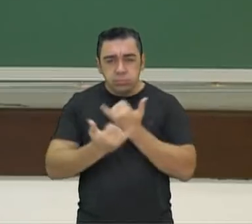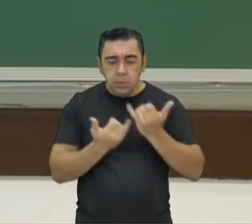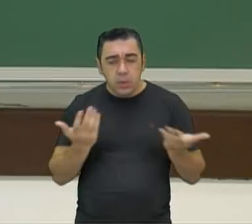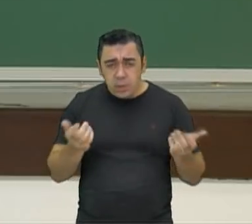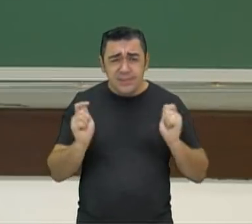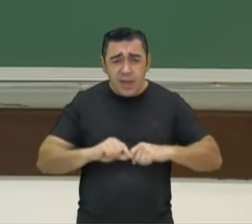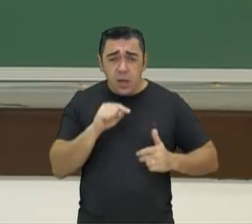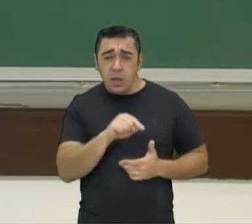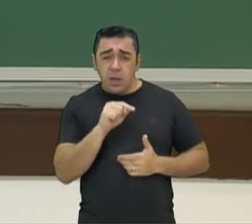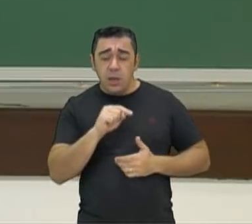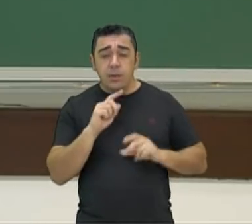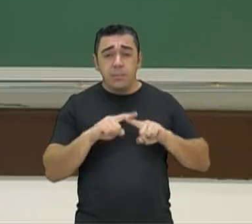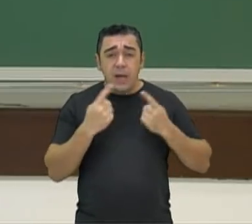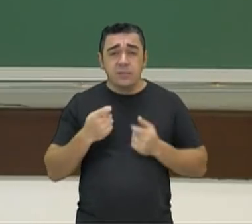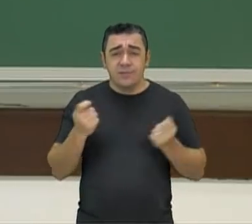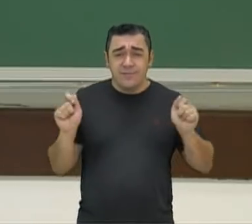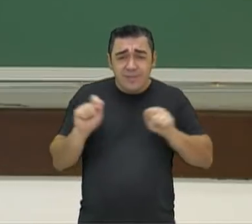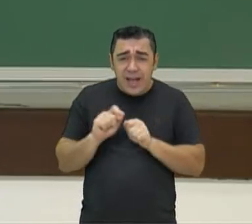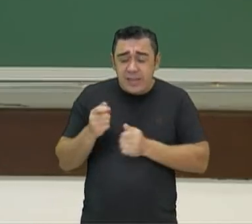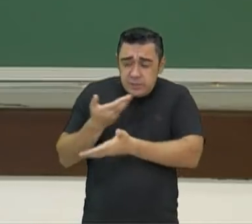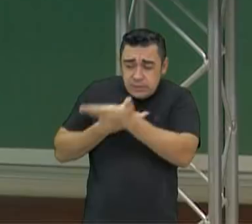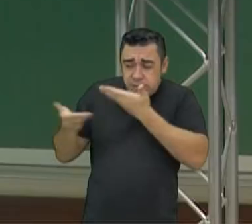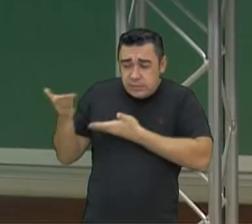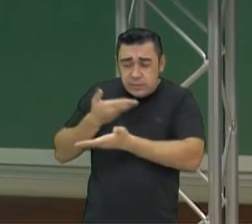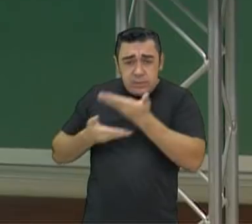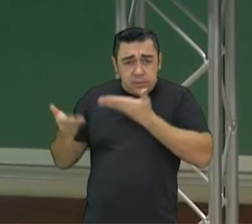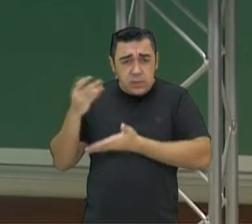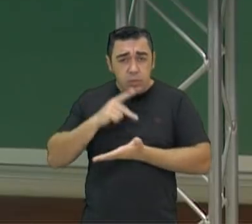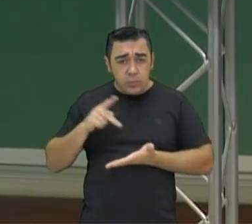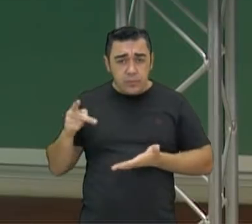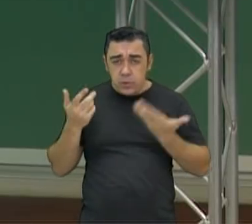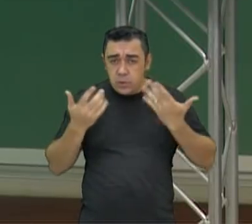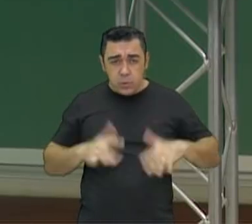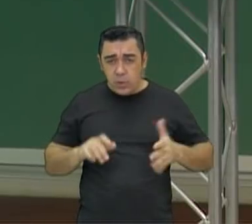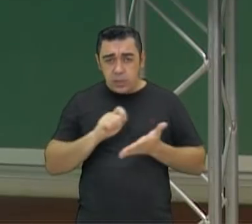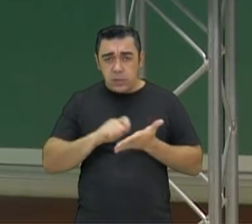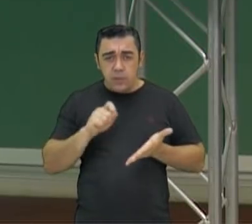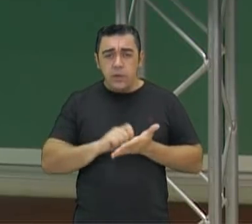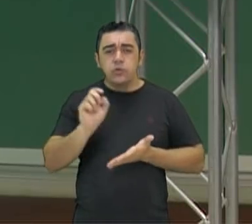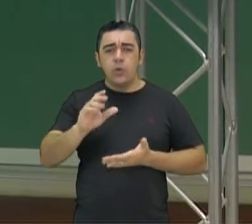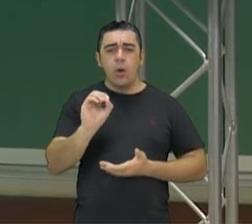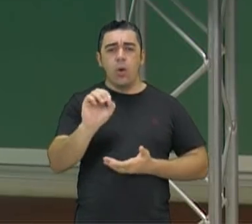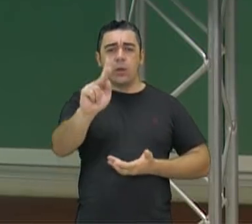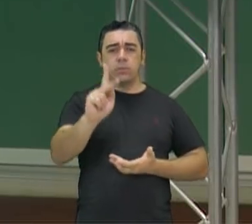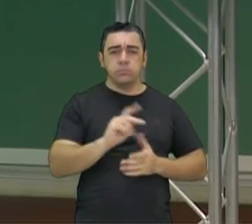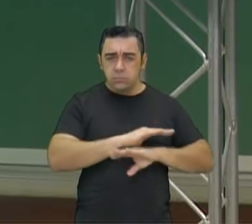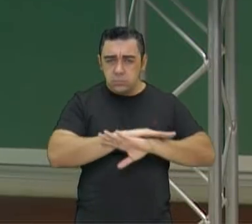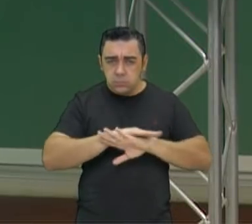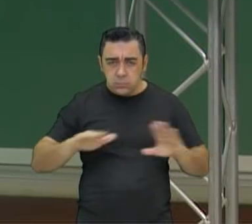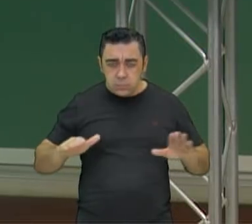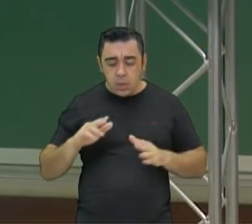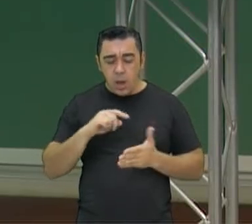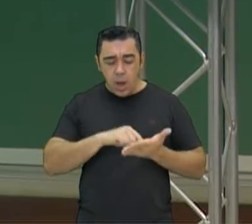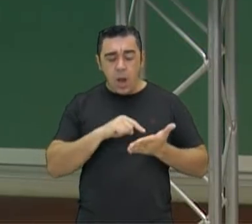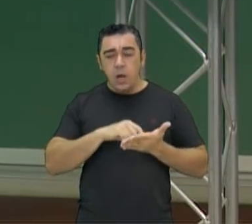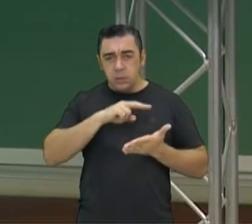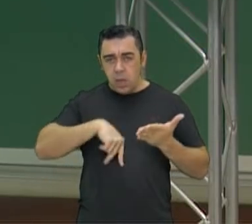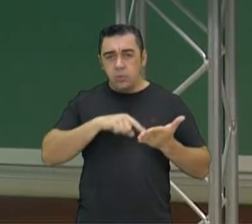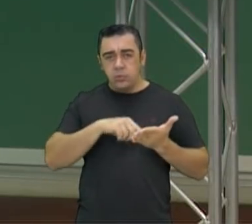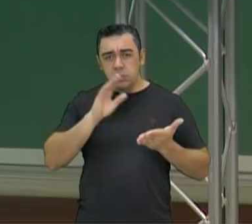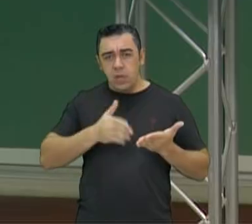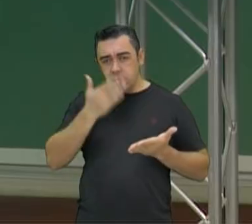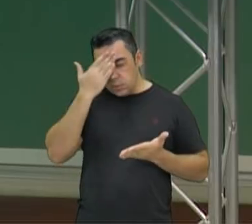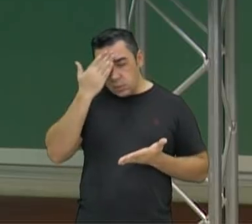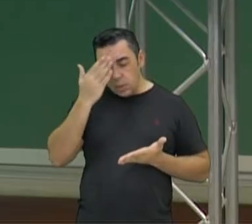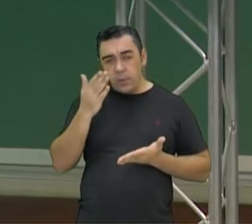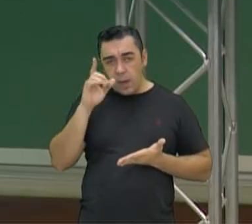entendeu? Mas interaja com o teu professor. Não quer escrever muito? Ponha ok. O professor vai saber. Oh, ele leu, beleza.